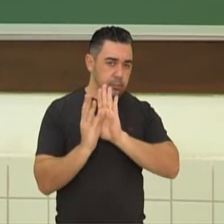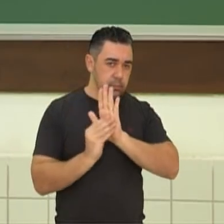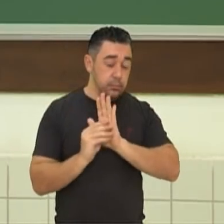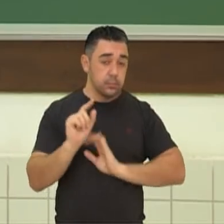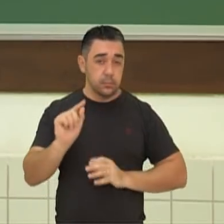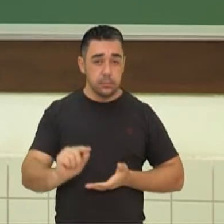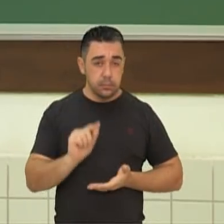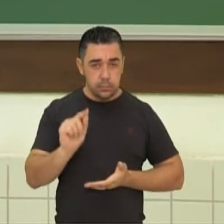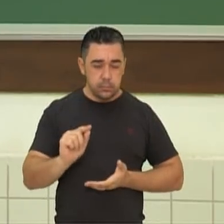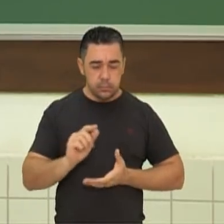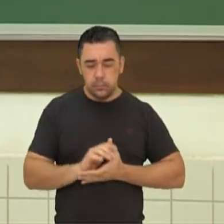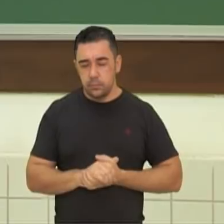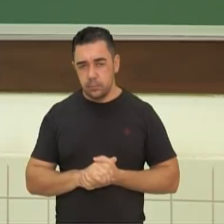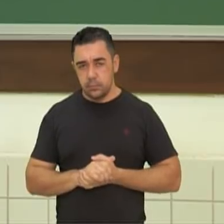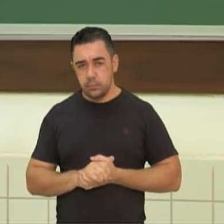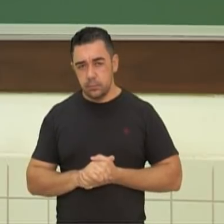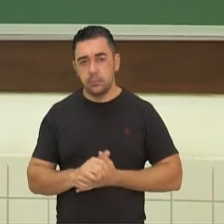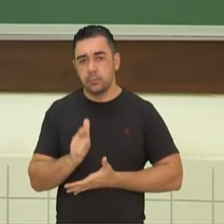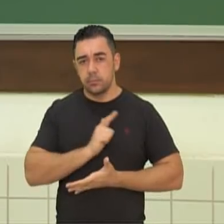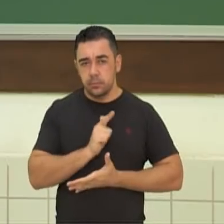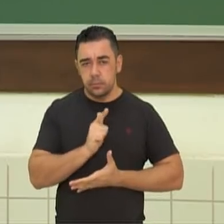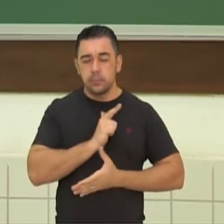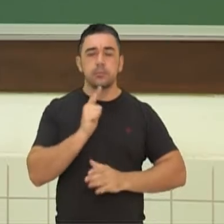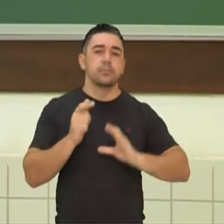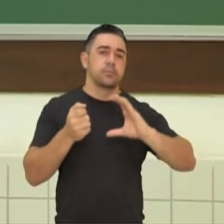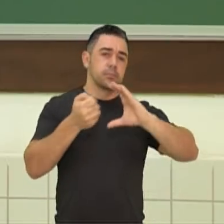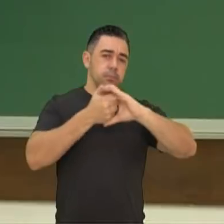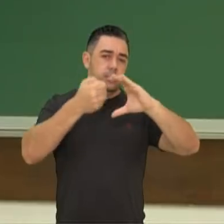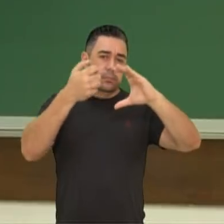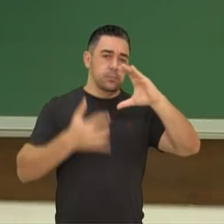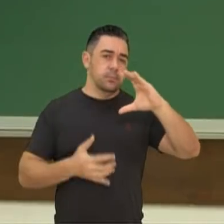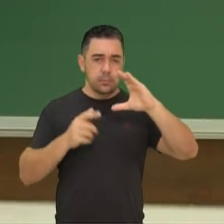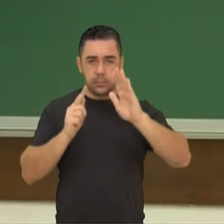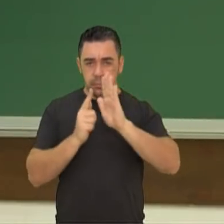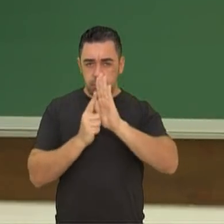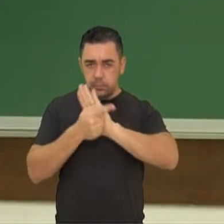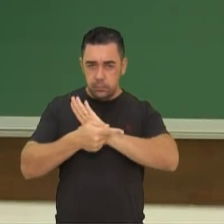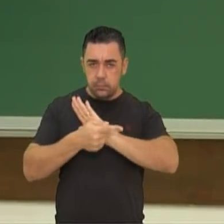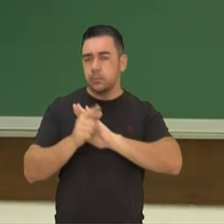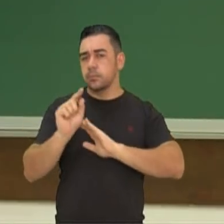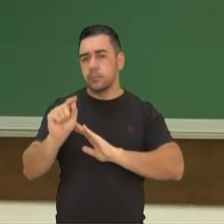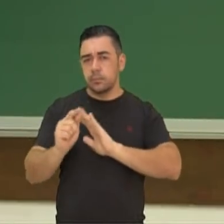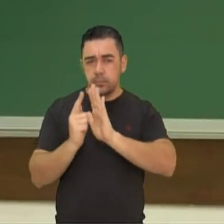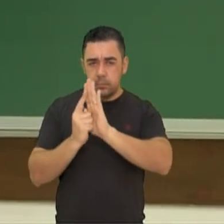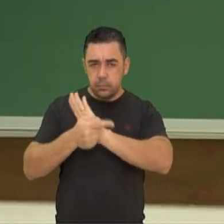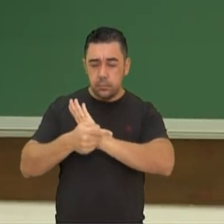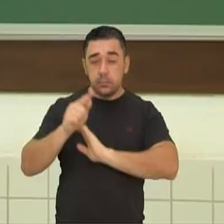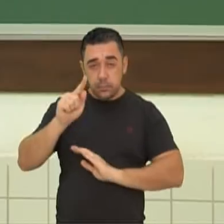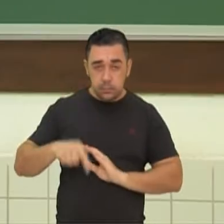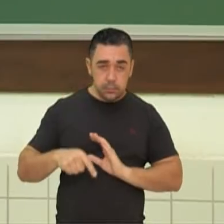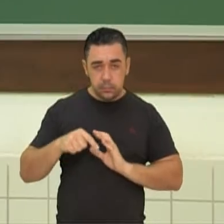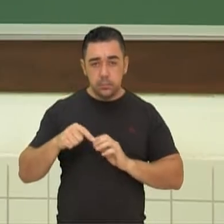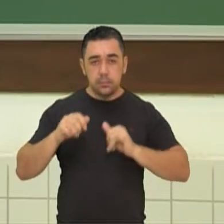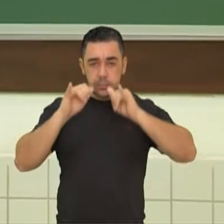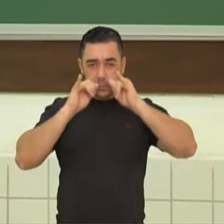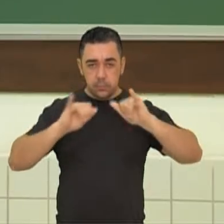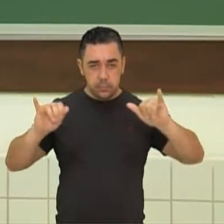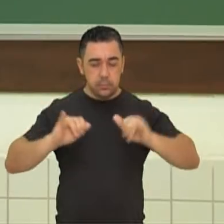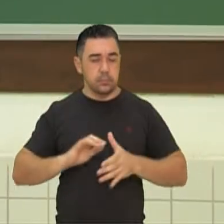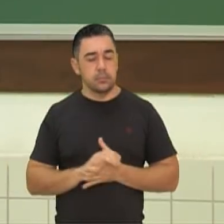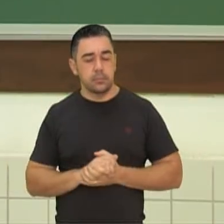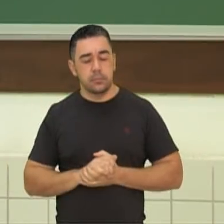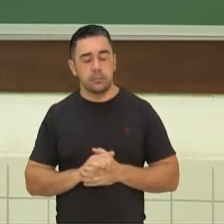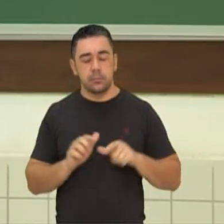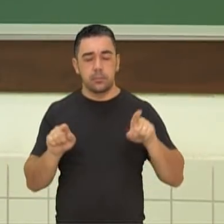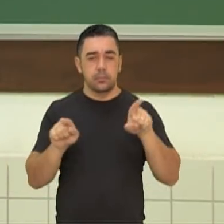lembrar que nós temos as características do gênero. Que gênero, professor? O gênero notícia, tá? E